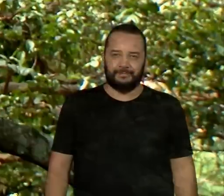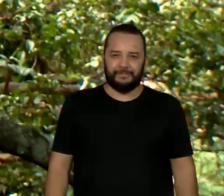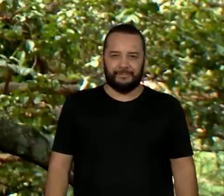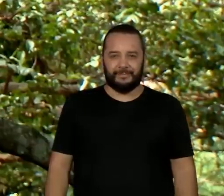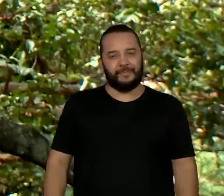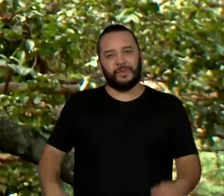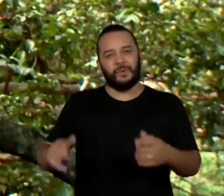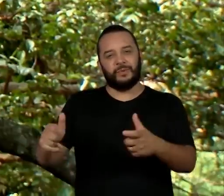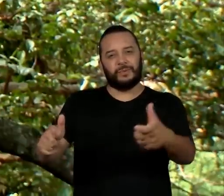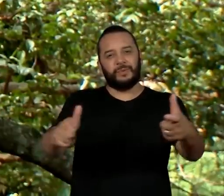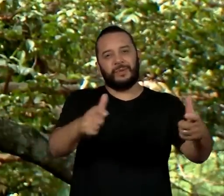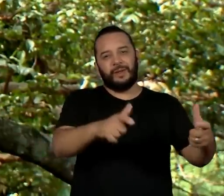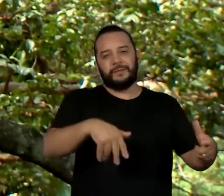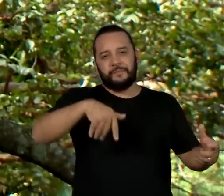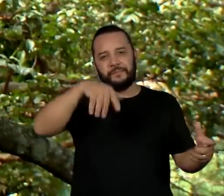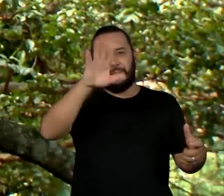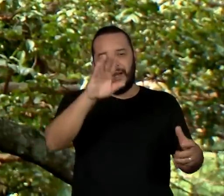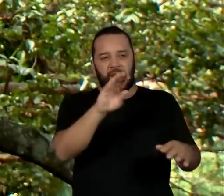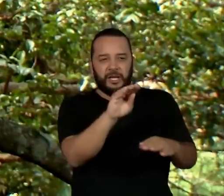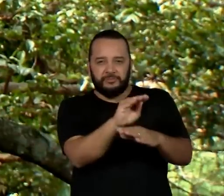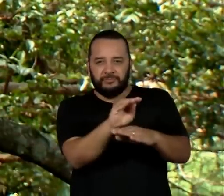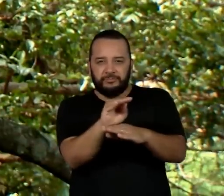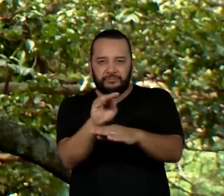A seguir, aqui no Repórter Eco.